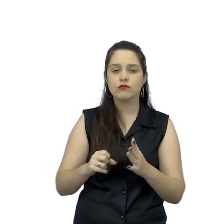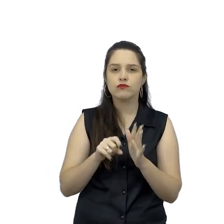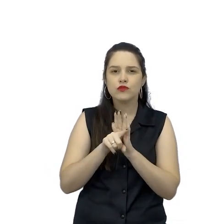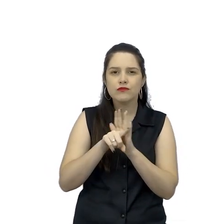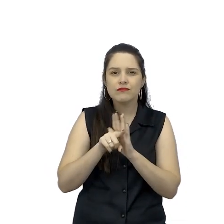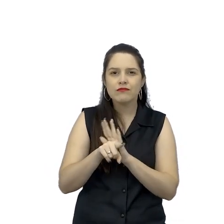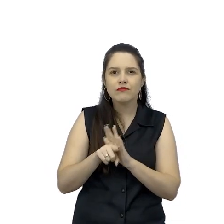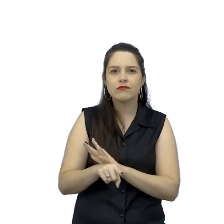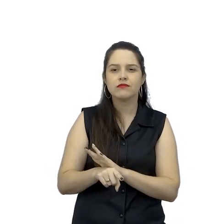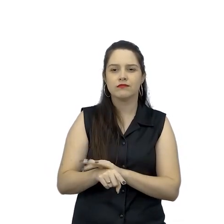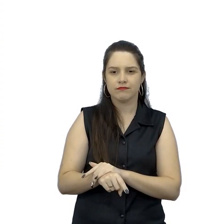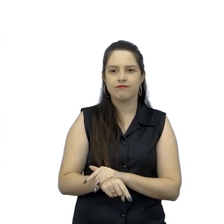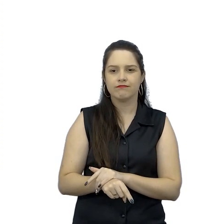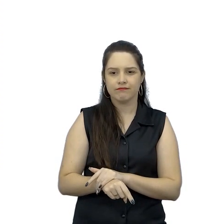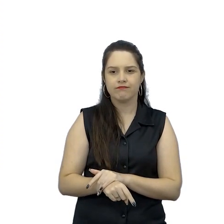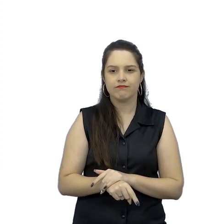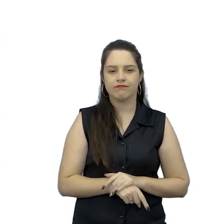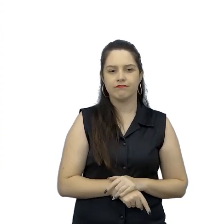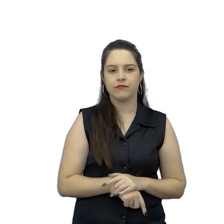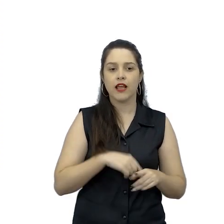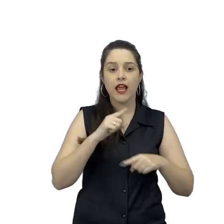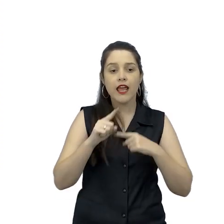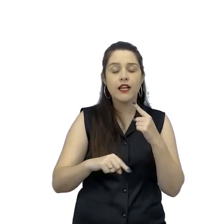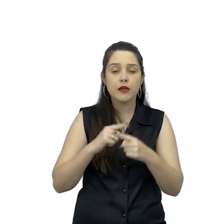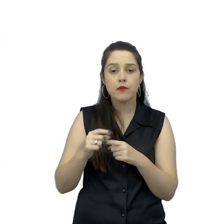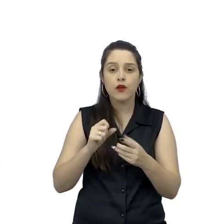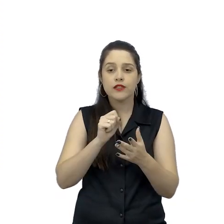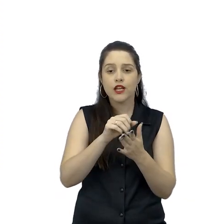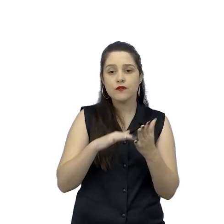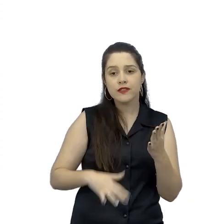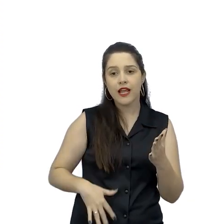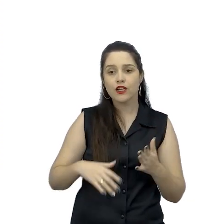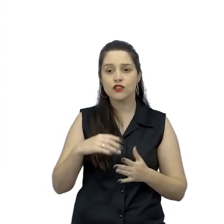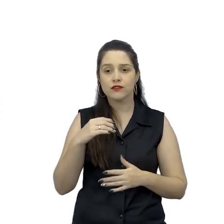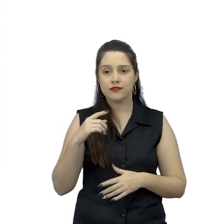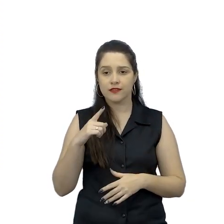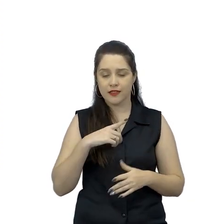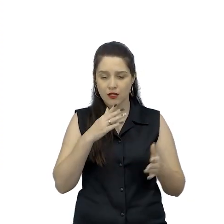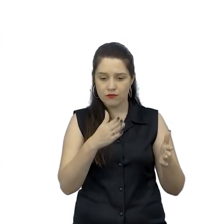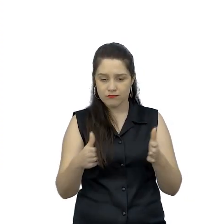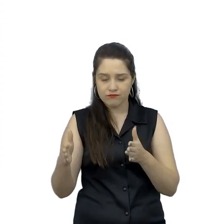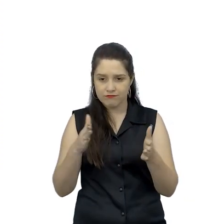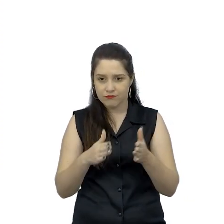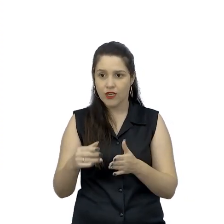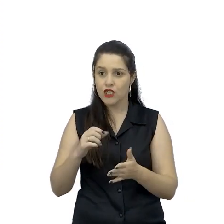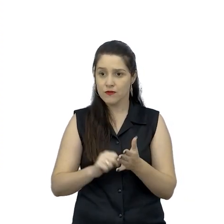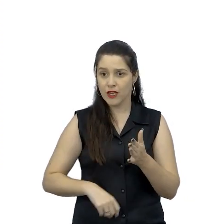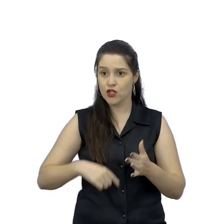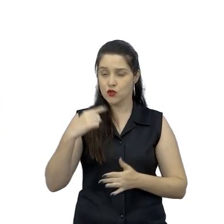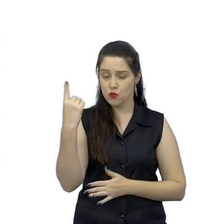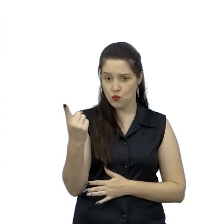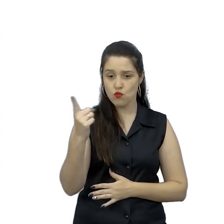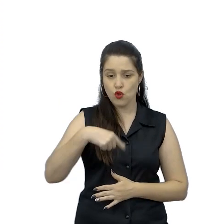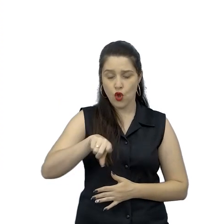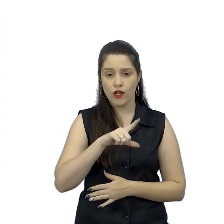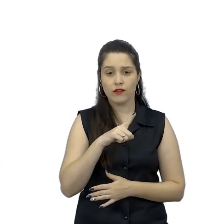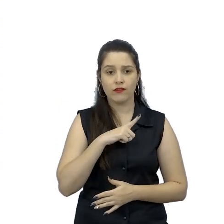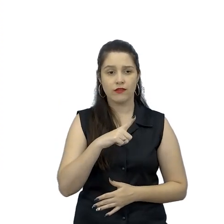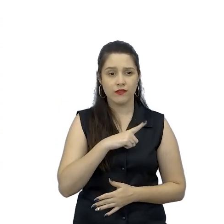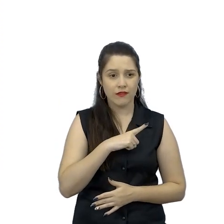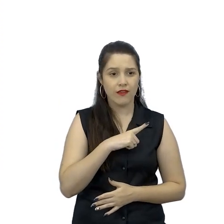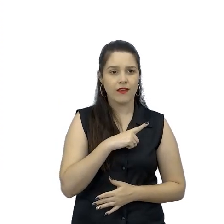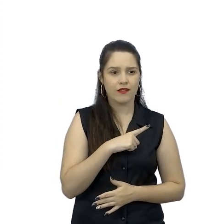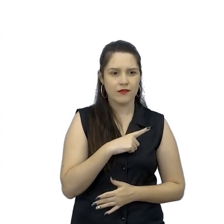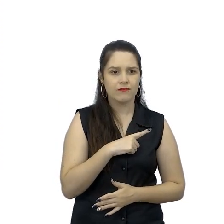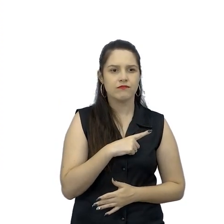com bastante competência. Depois, na atividade C, na questão C da atividade 1, nós temos, né, na